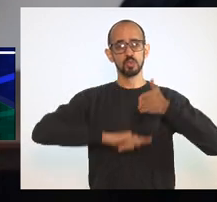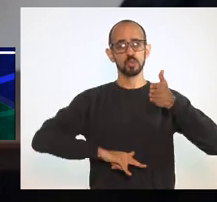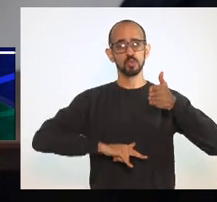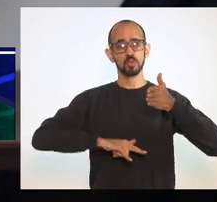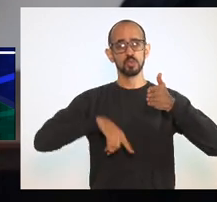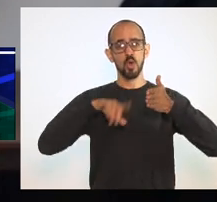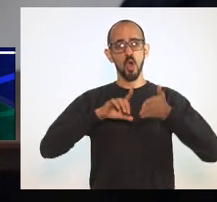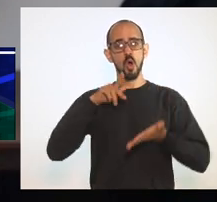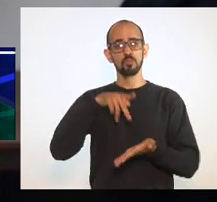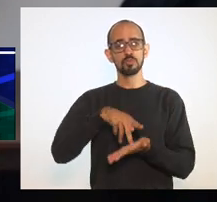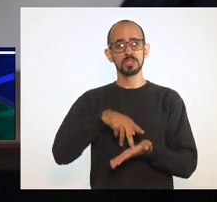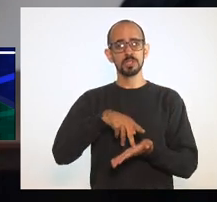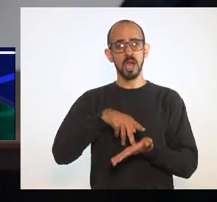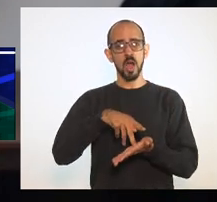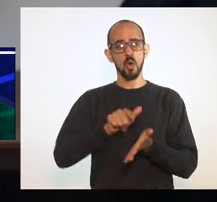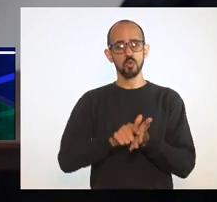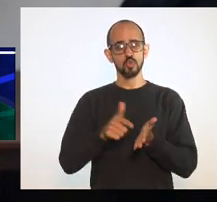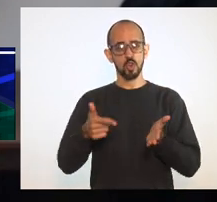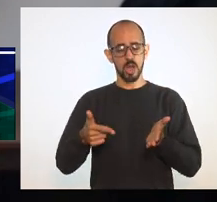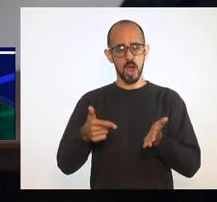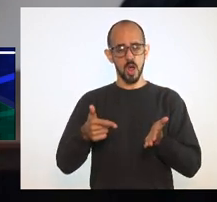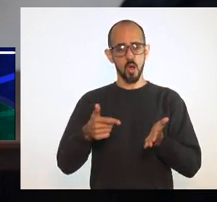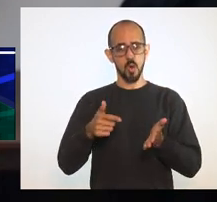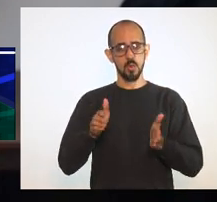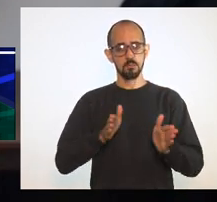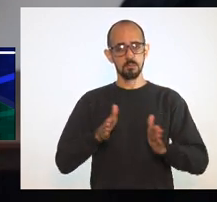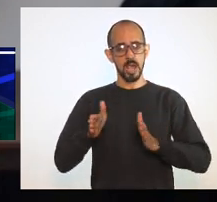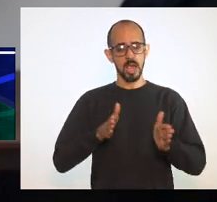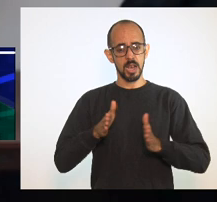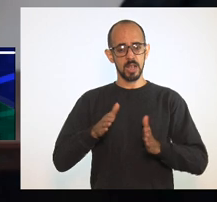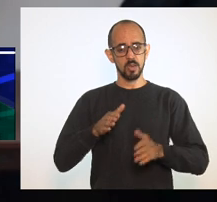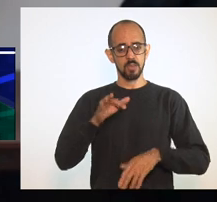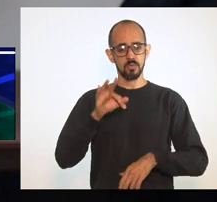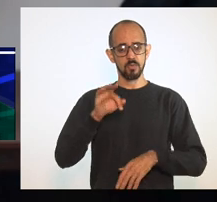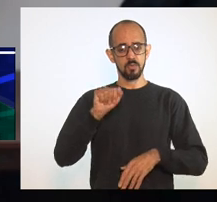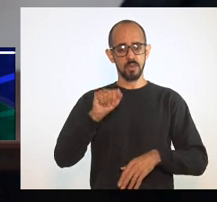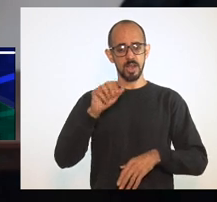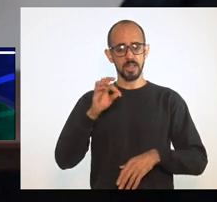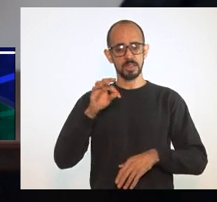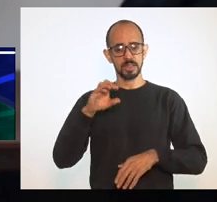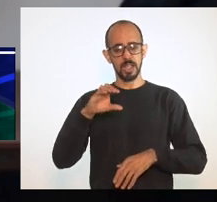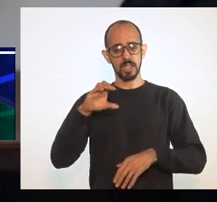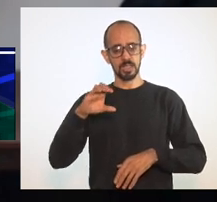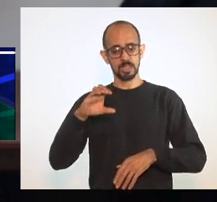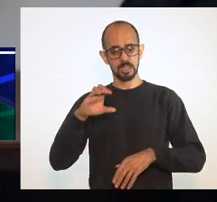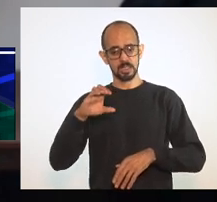um termo, né, de pagamento da Fitec, a empresa